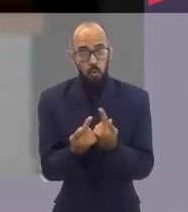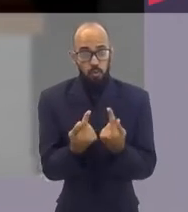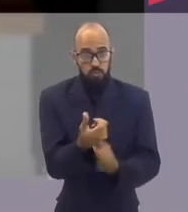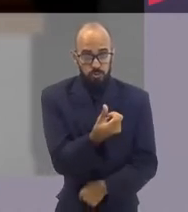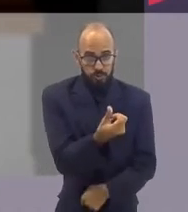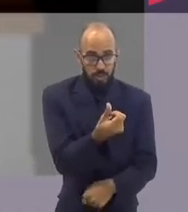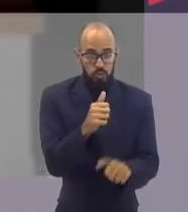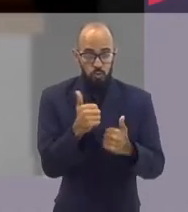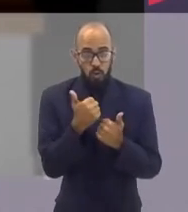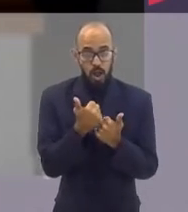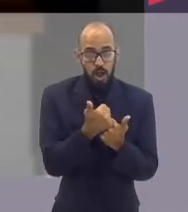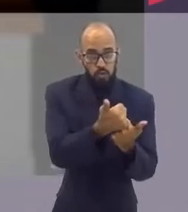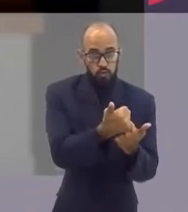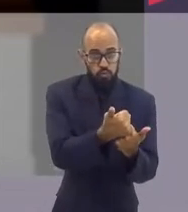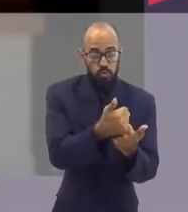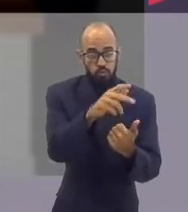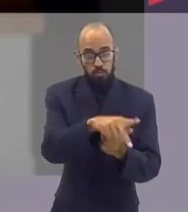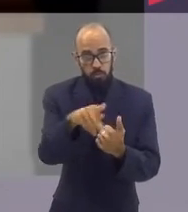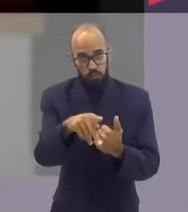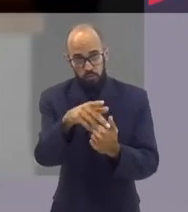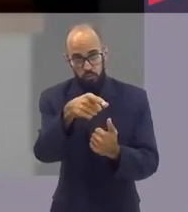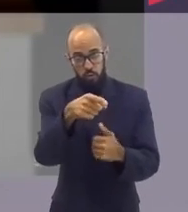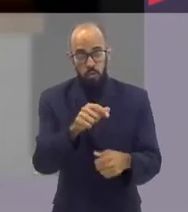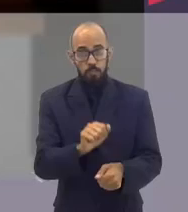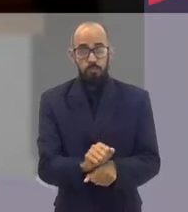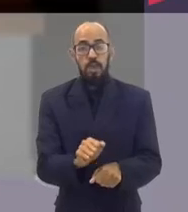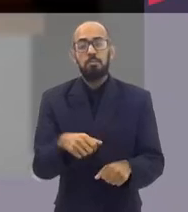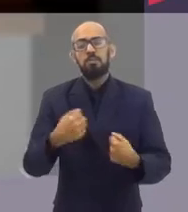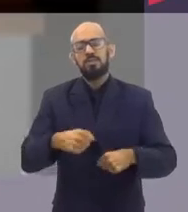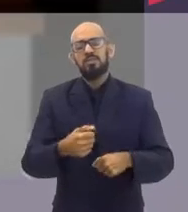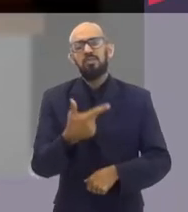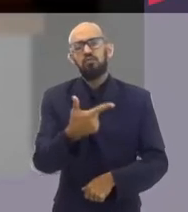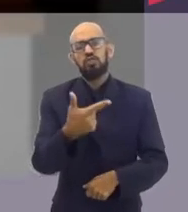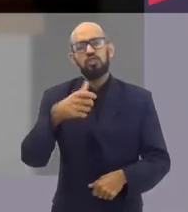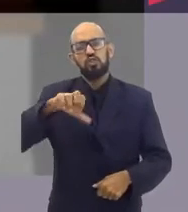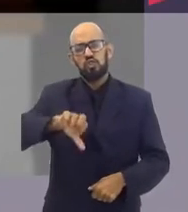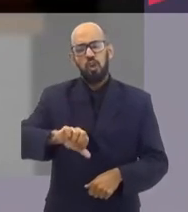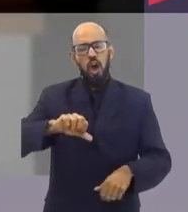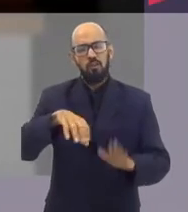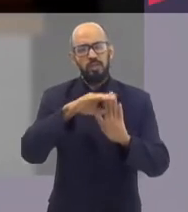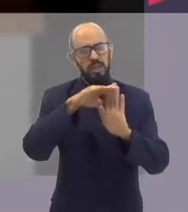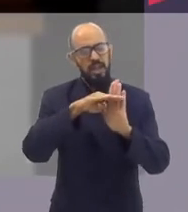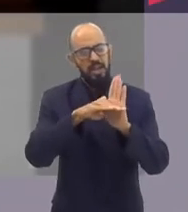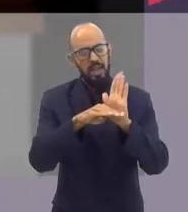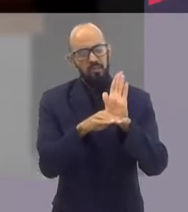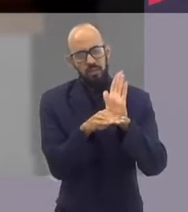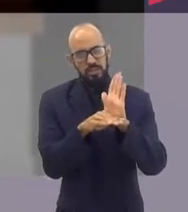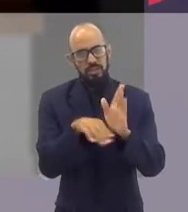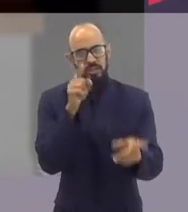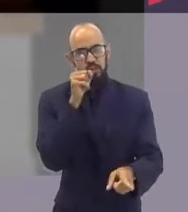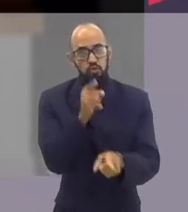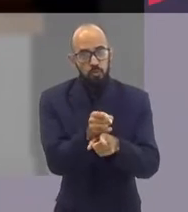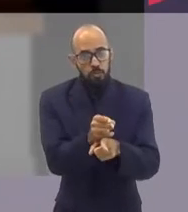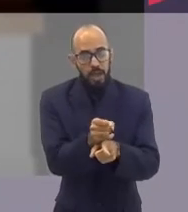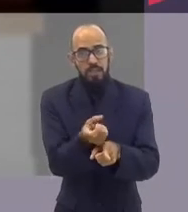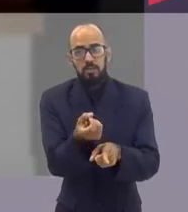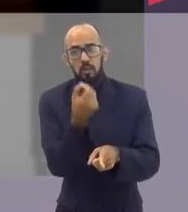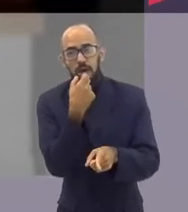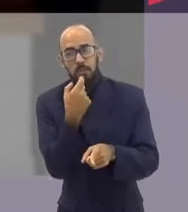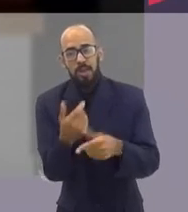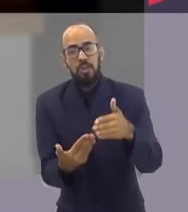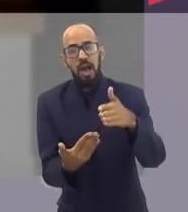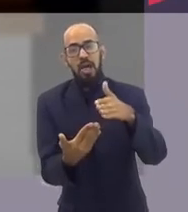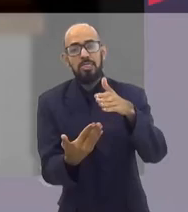a ajuda de um monitor. E os participantes devem passar por 29 tarefas que vão desde a descoberta do medicamento até